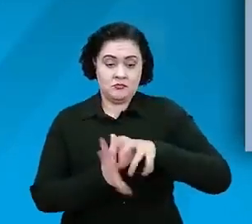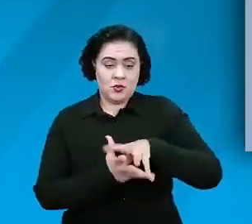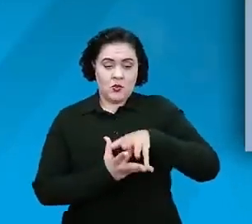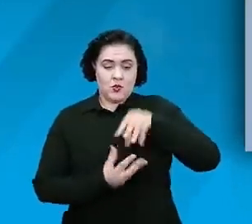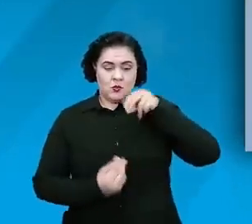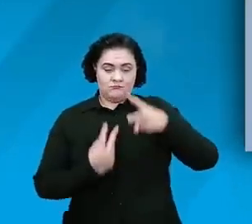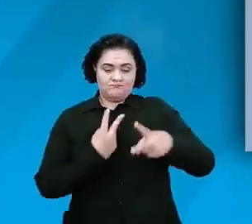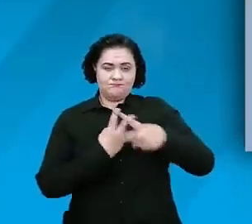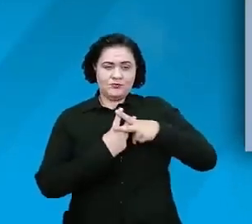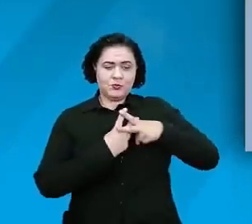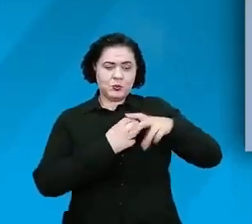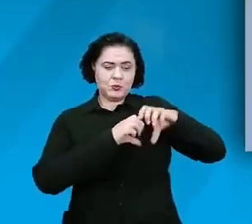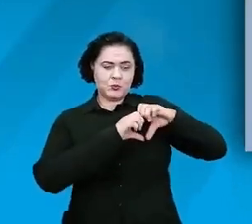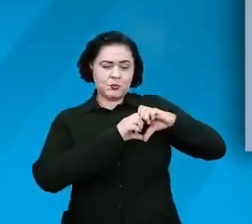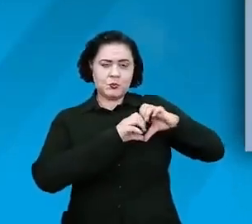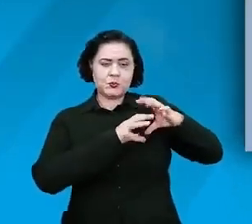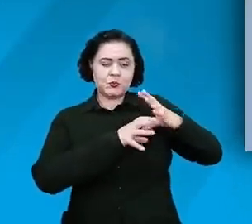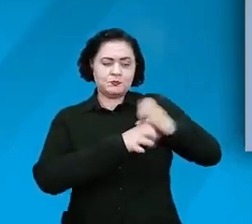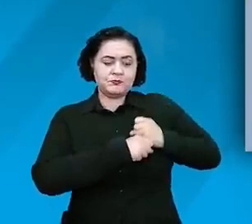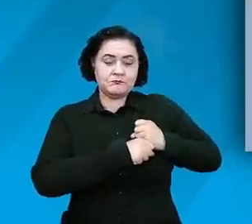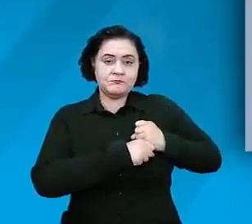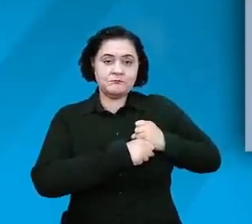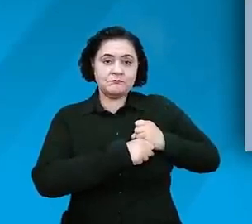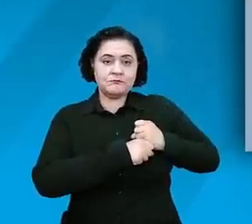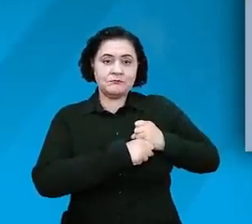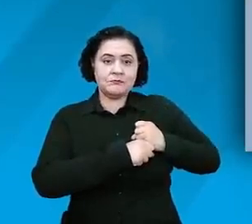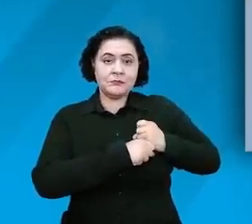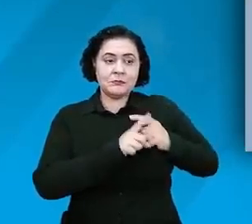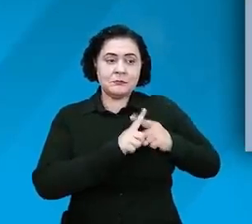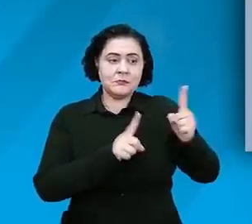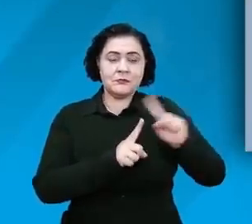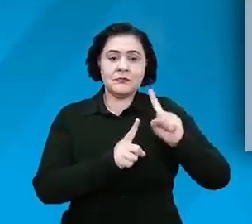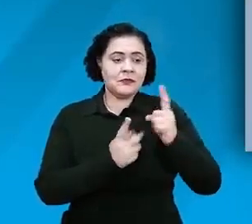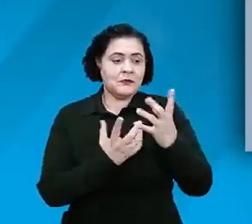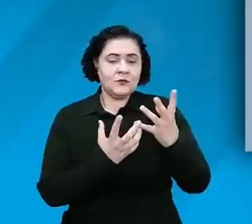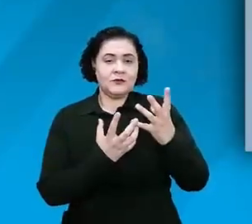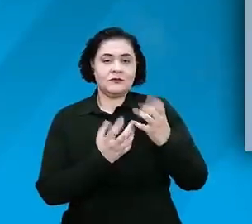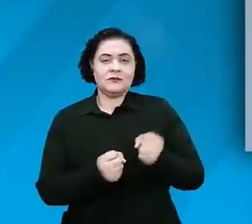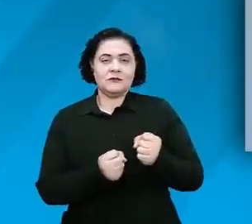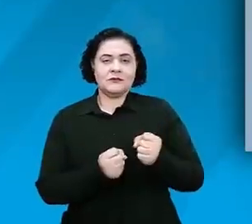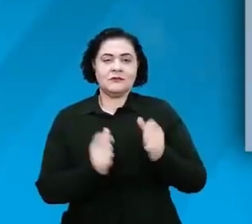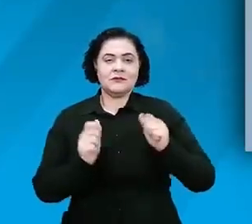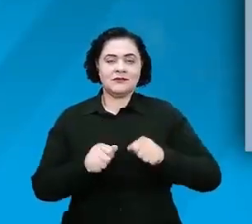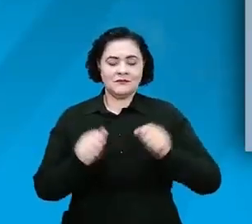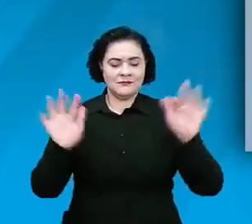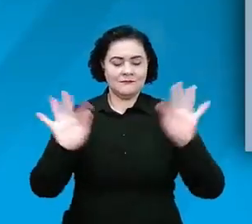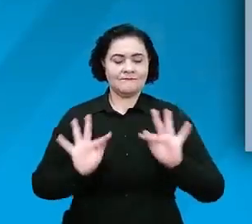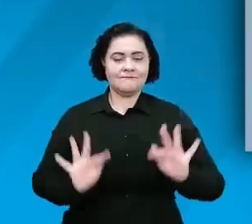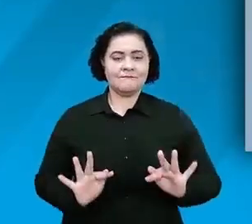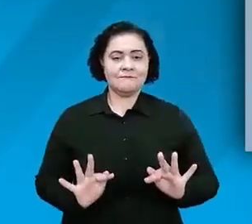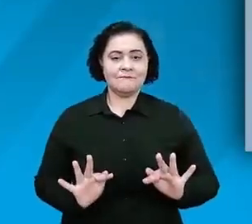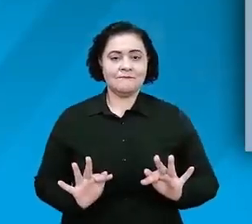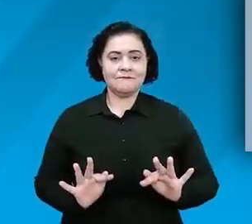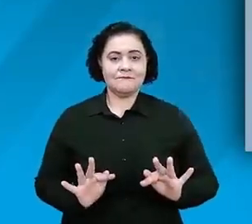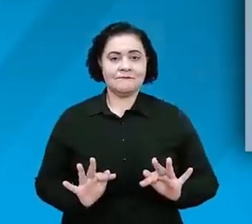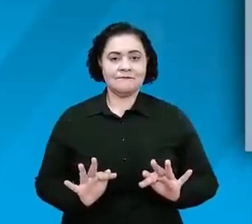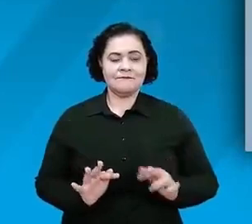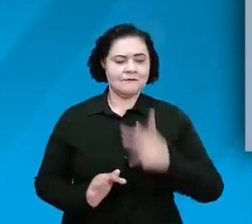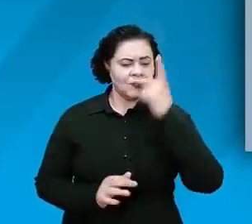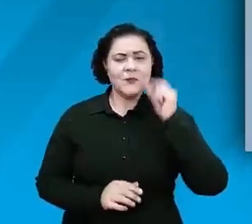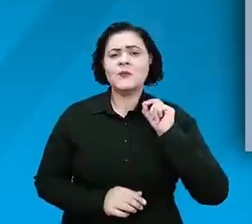almas, aprisionar os nossos corações e nos negar a possibilidade de sermos felizes?